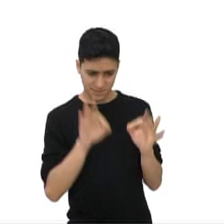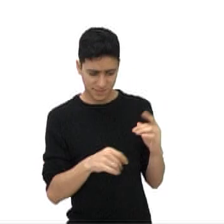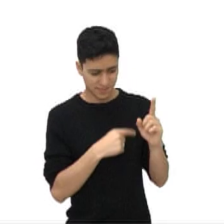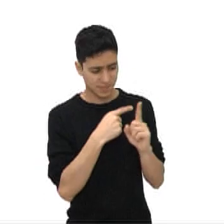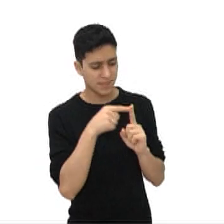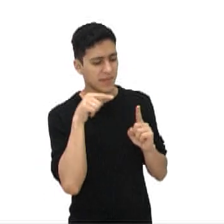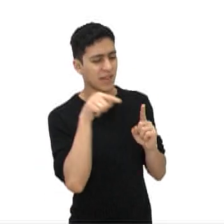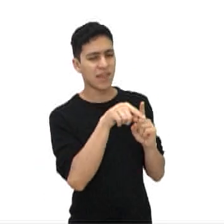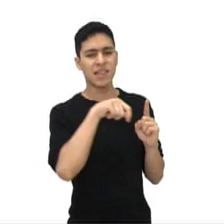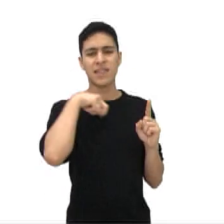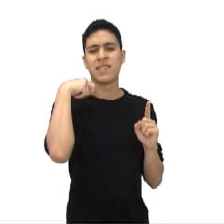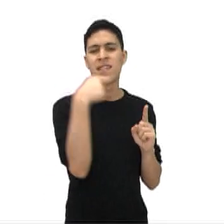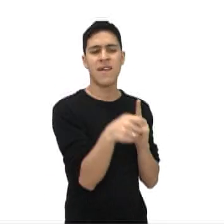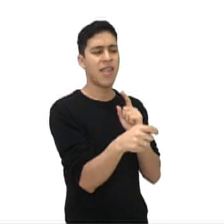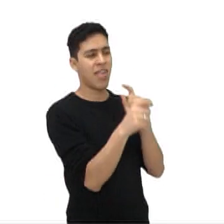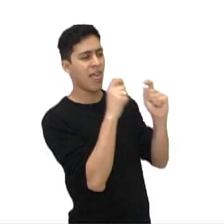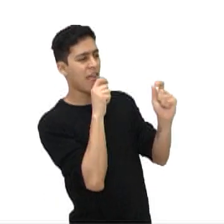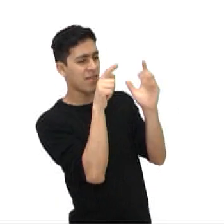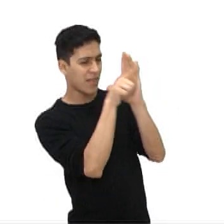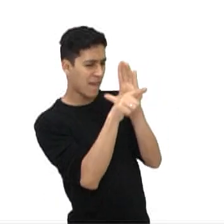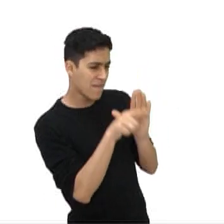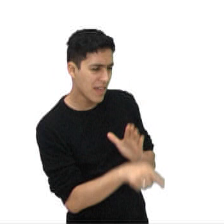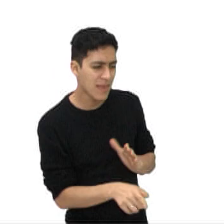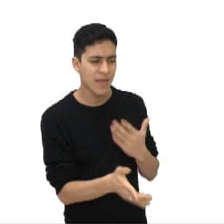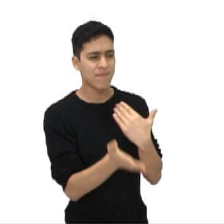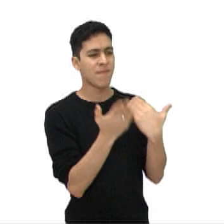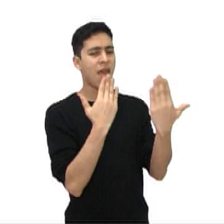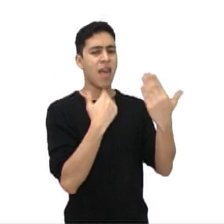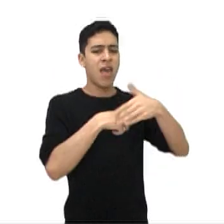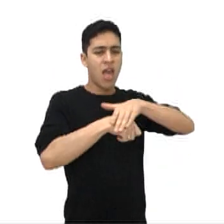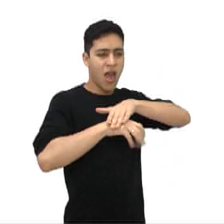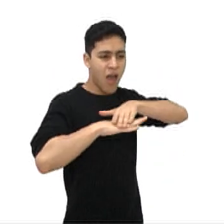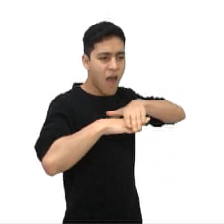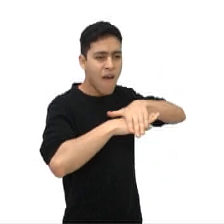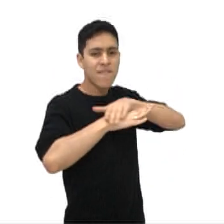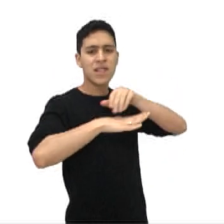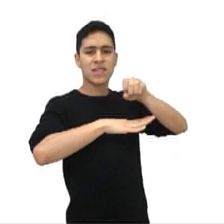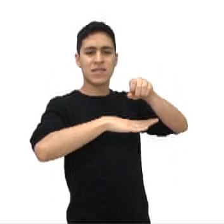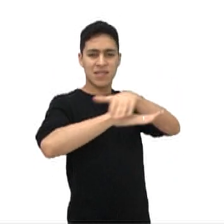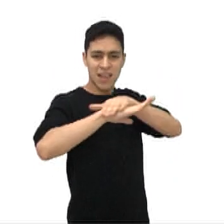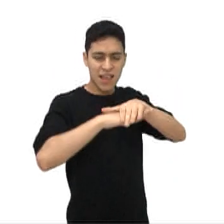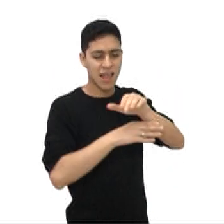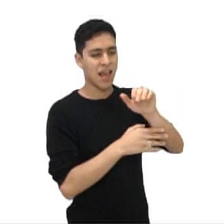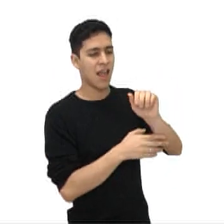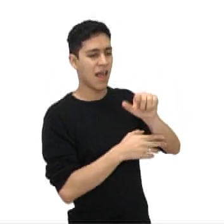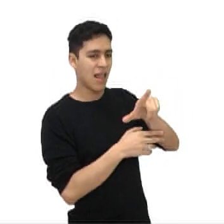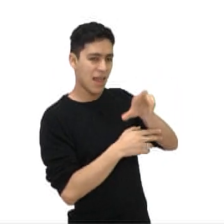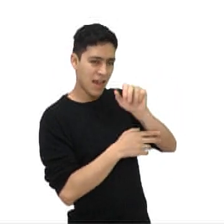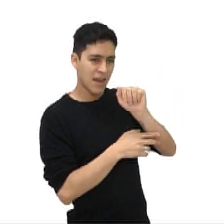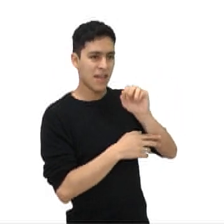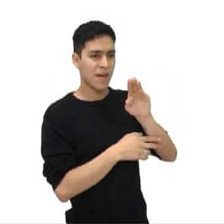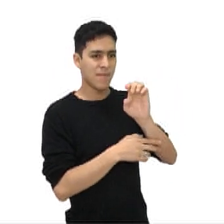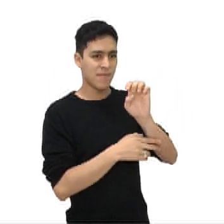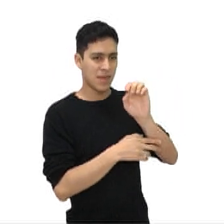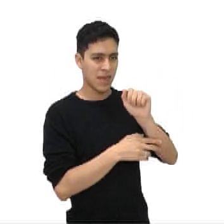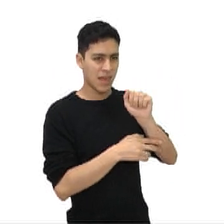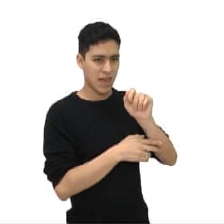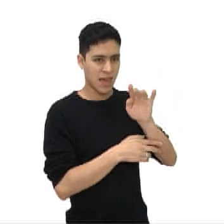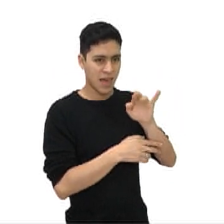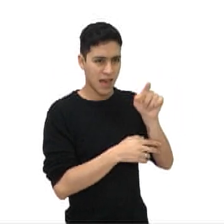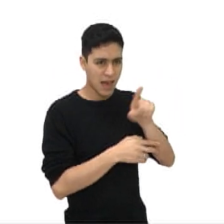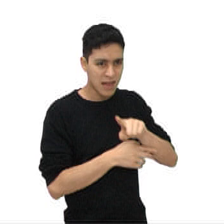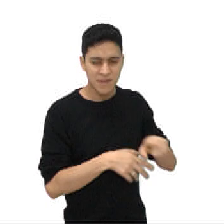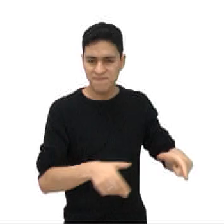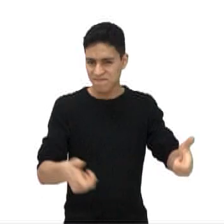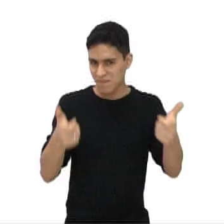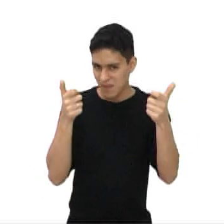uma entrevista, né? Ele fala ali, vamos conversar com a Alana Beatriz e tal, né? É uma entrevista. Vamos continuar